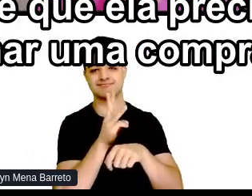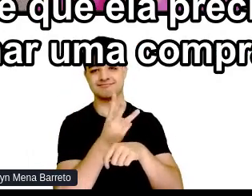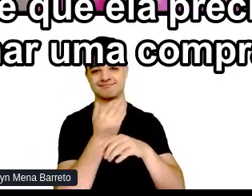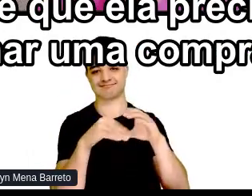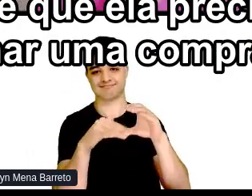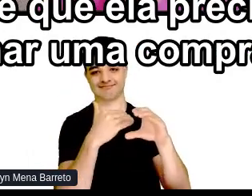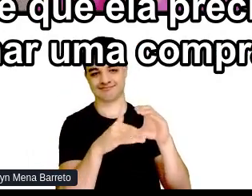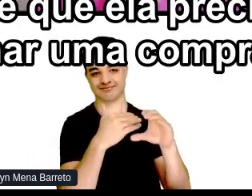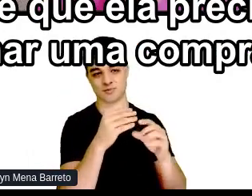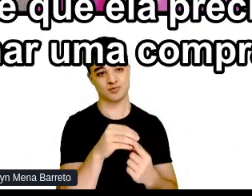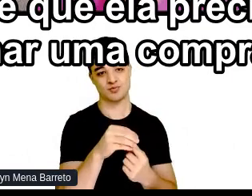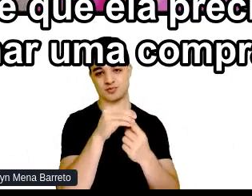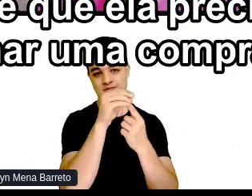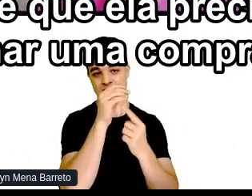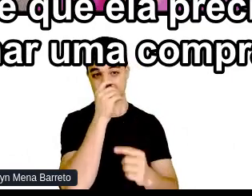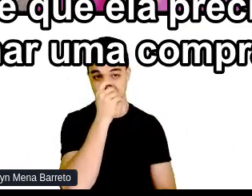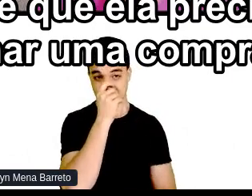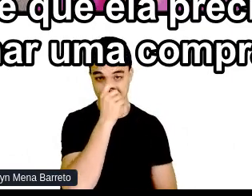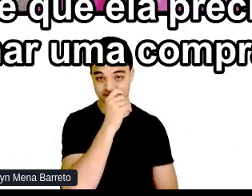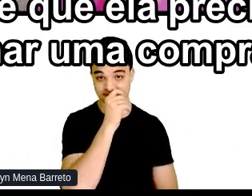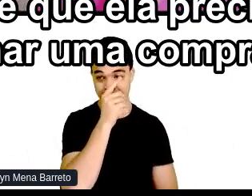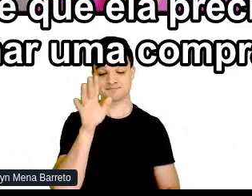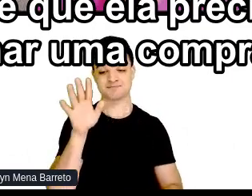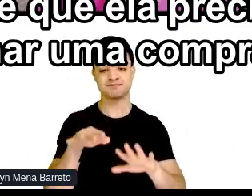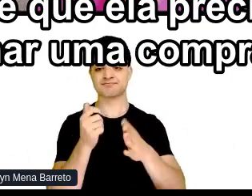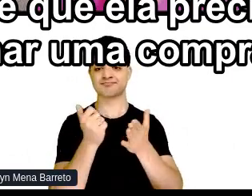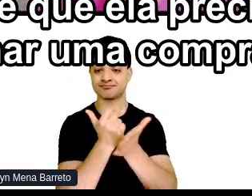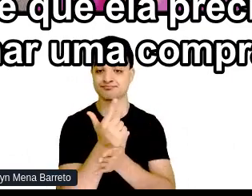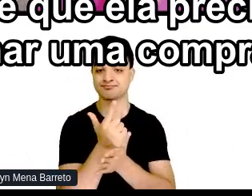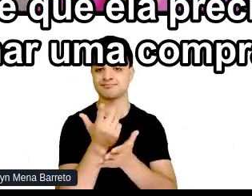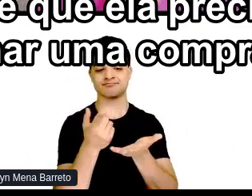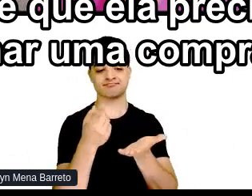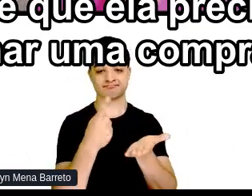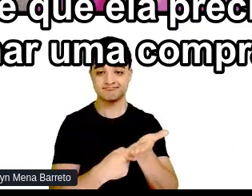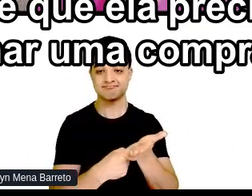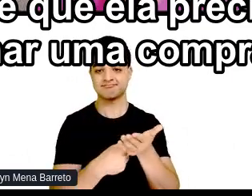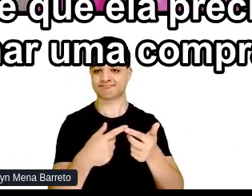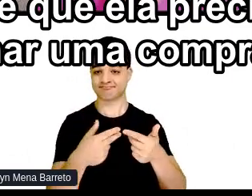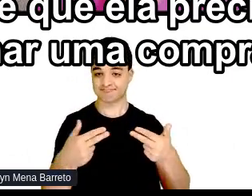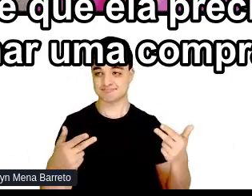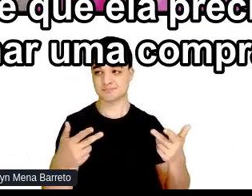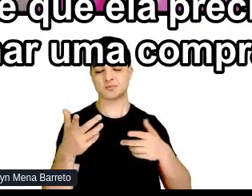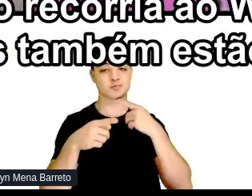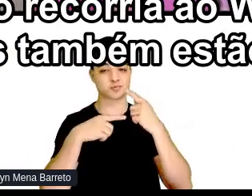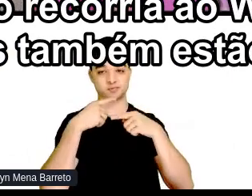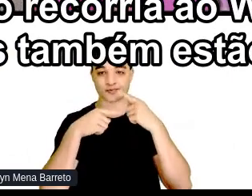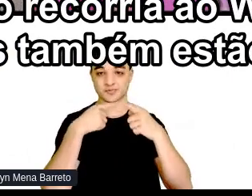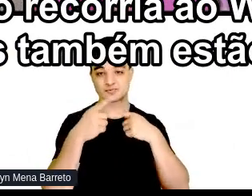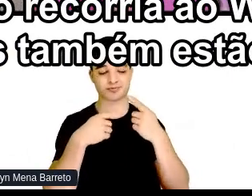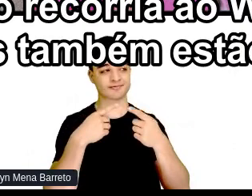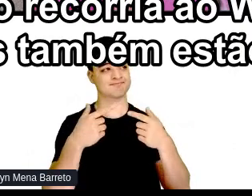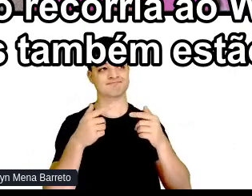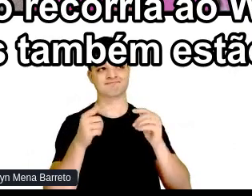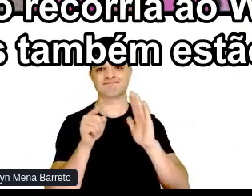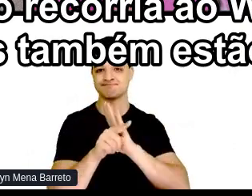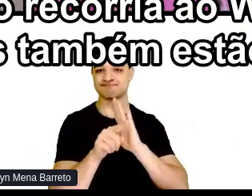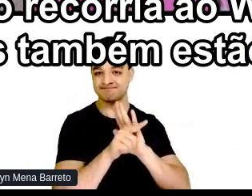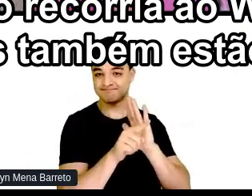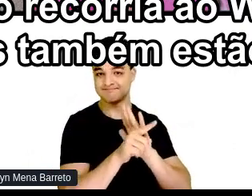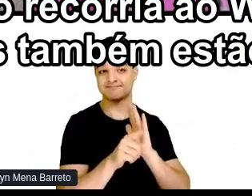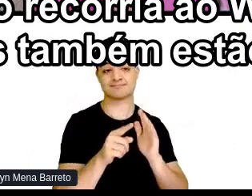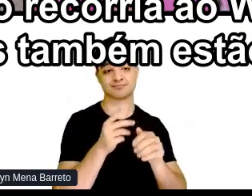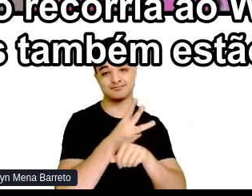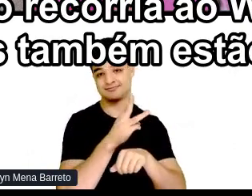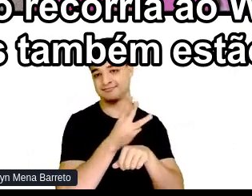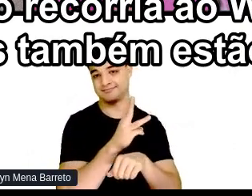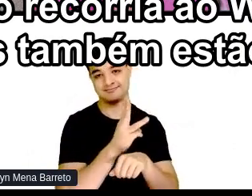A gente entrevistou o Sérgio, de 74 anos, e ele disse que já entraram na conta dele e fizeram compras com o cartão